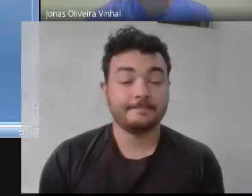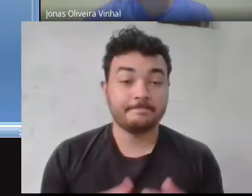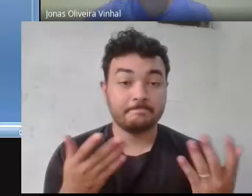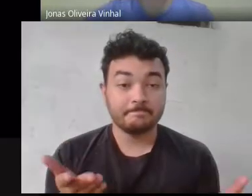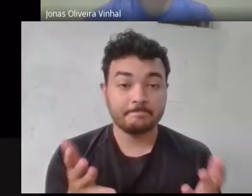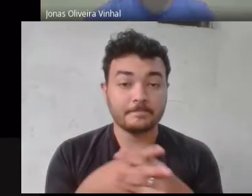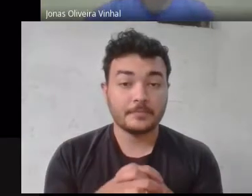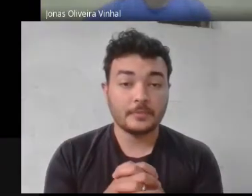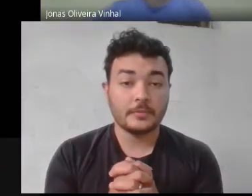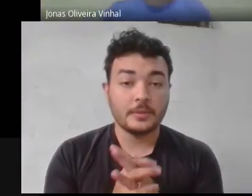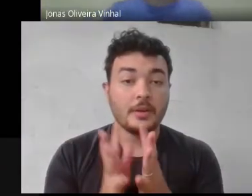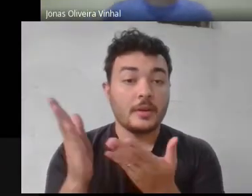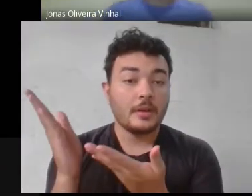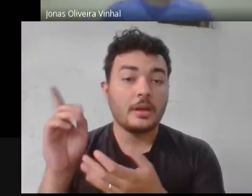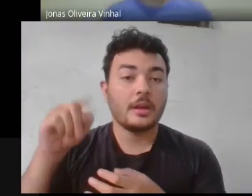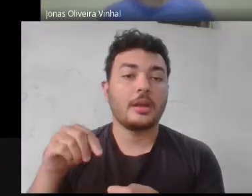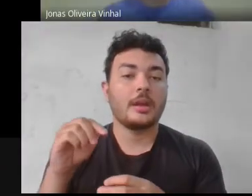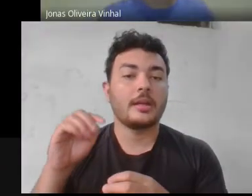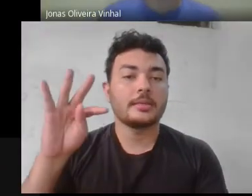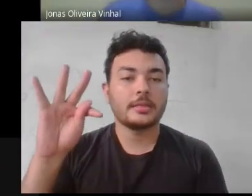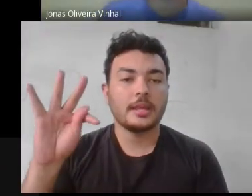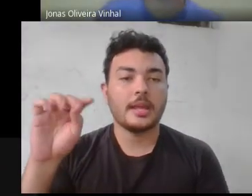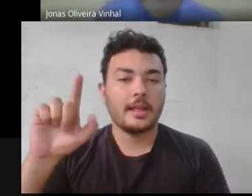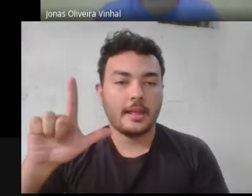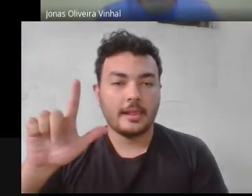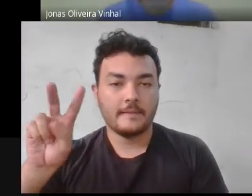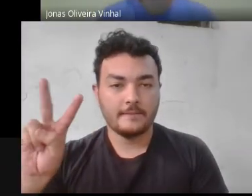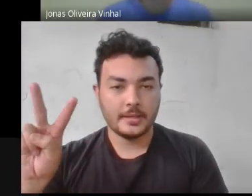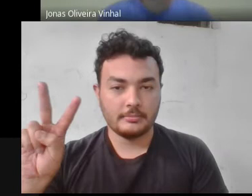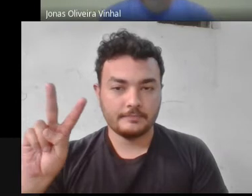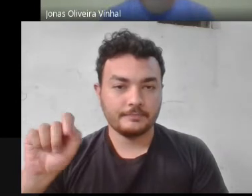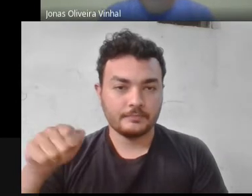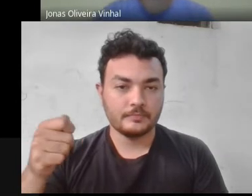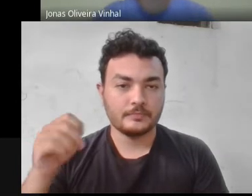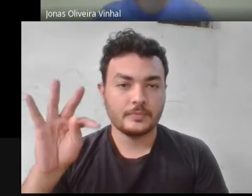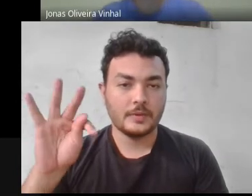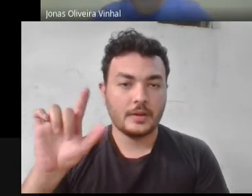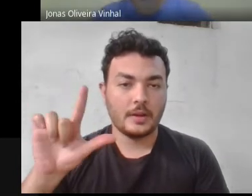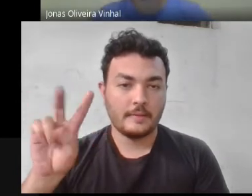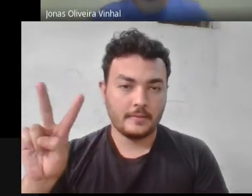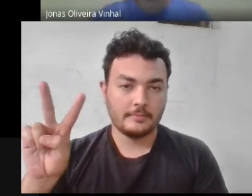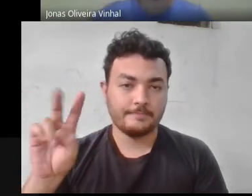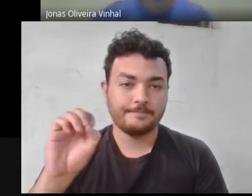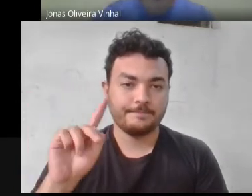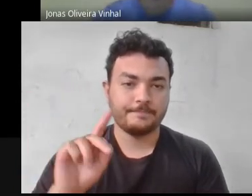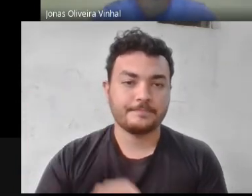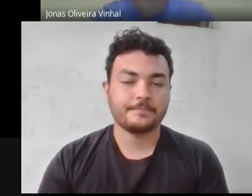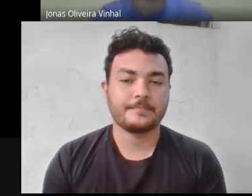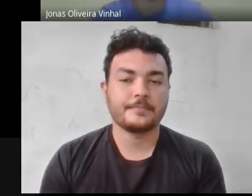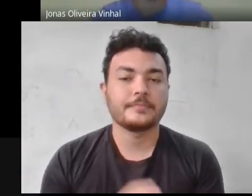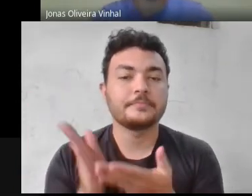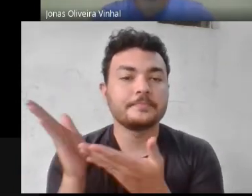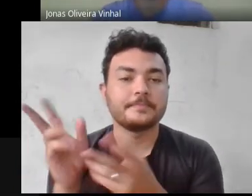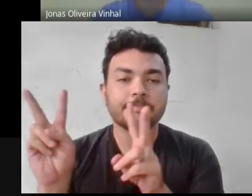Pois bem, então, teoria da ligação de valência, né, que a gente chama carinhosamente de TLV, né, para